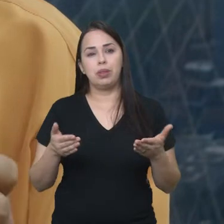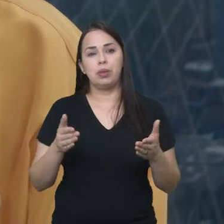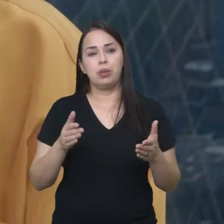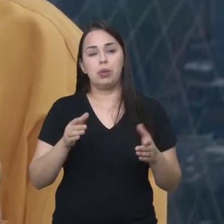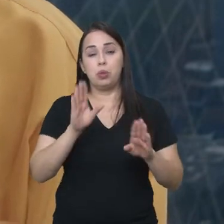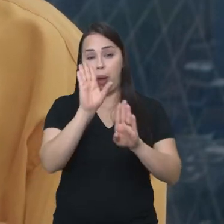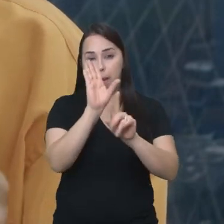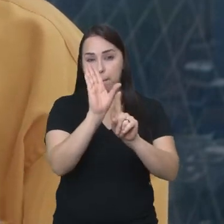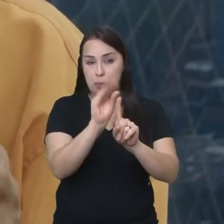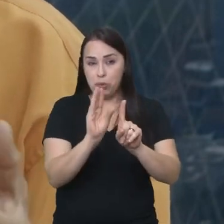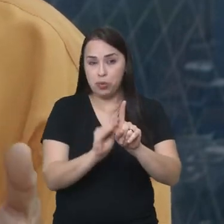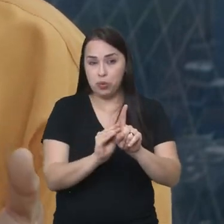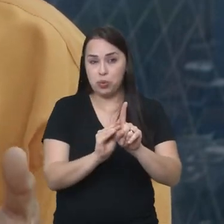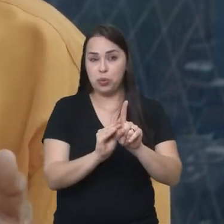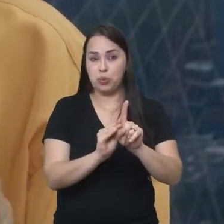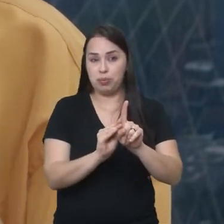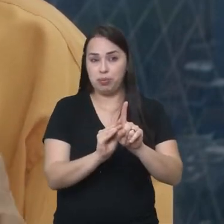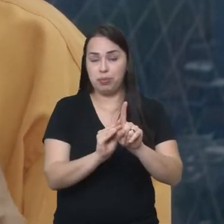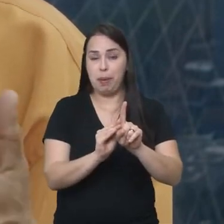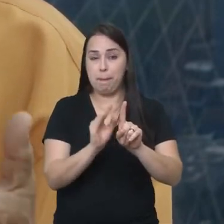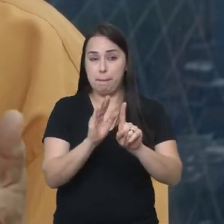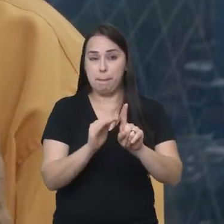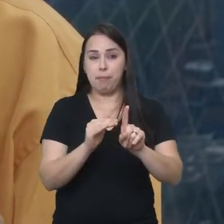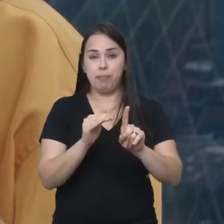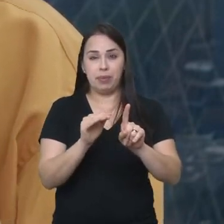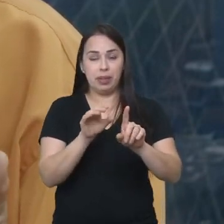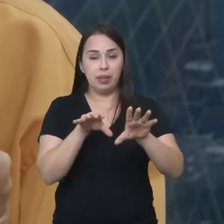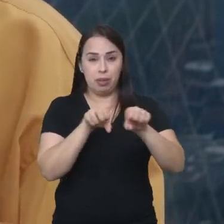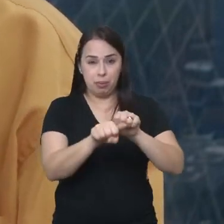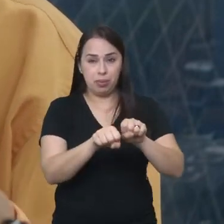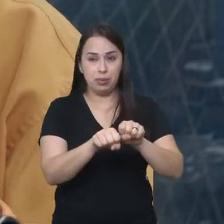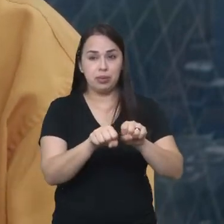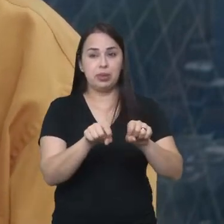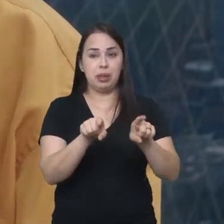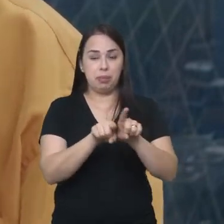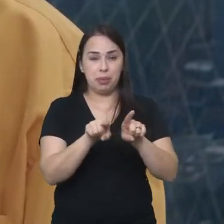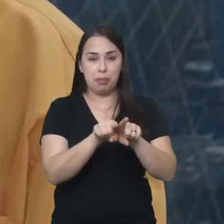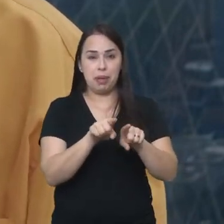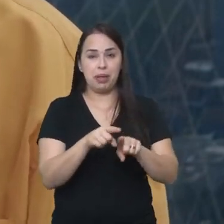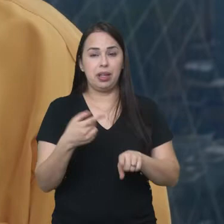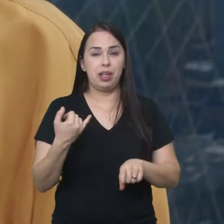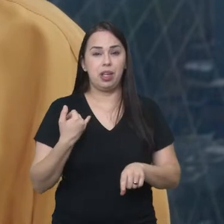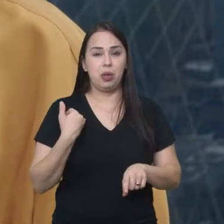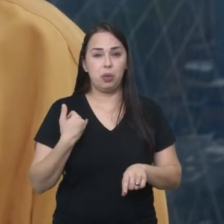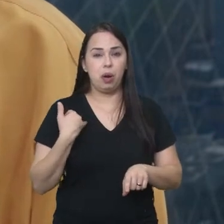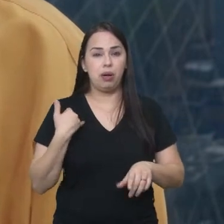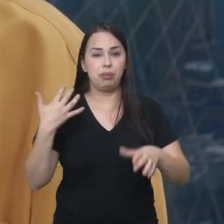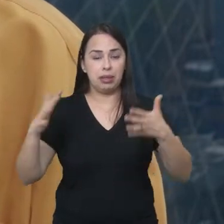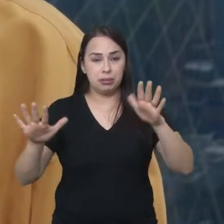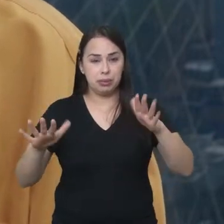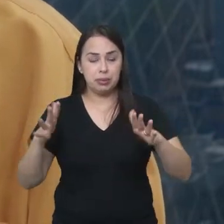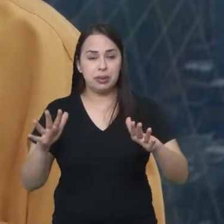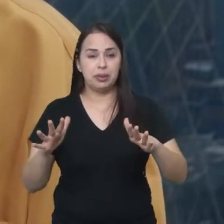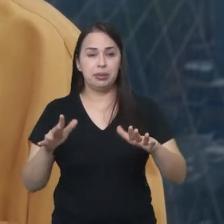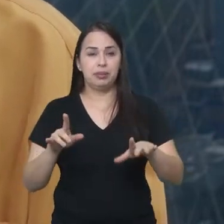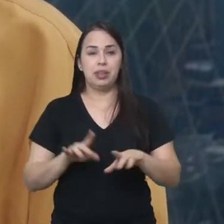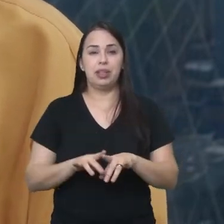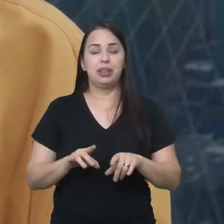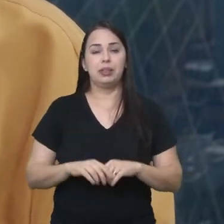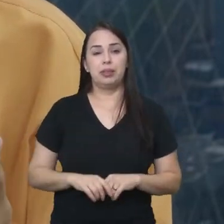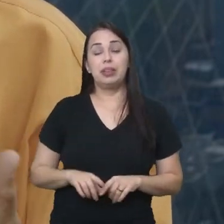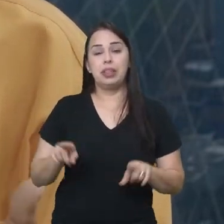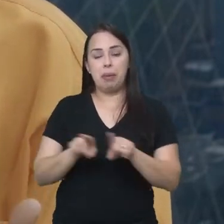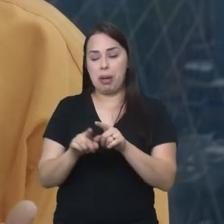né? Então, tem um pouco de equilíbrio, né? A gente tem próximo de 40% de situações acontecidas com meninos também, porque muito vai dizer,